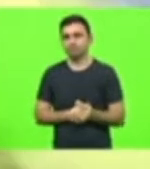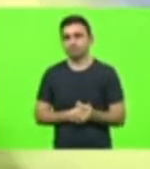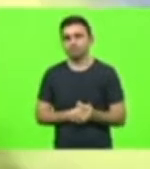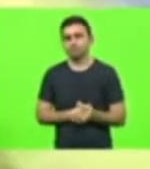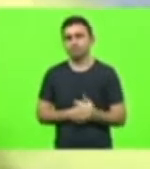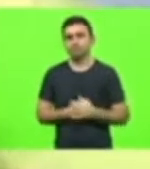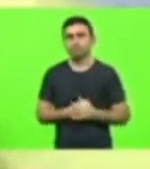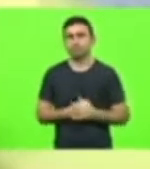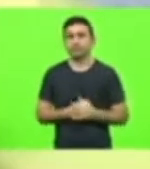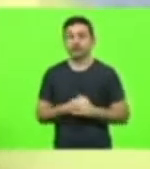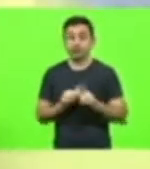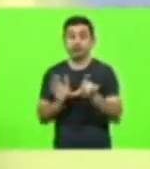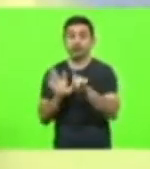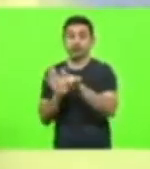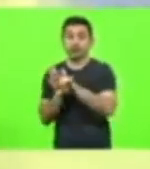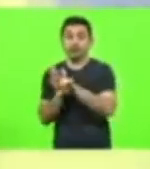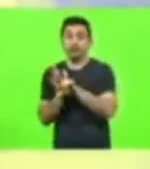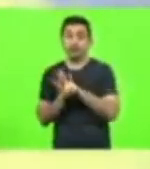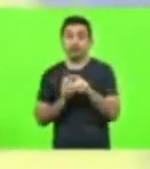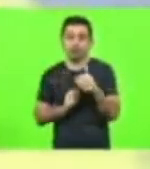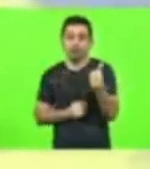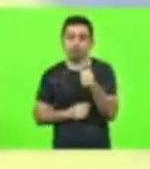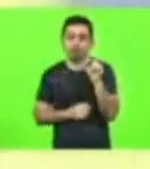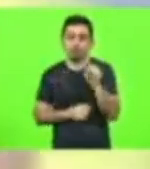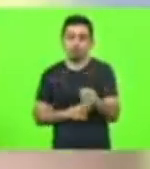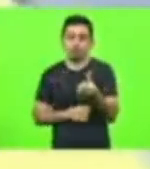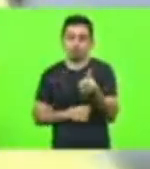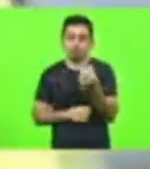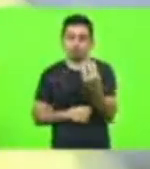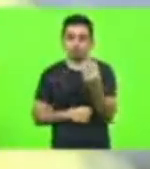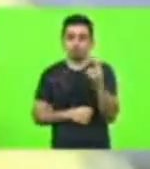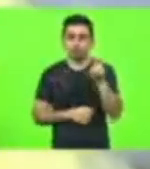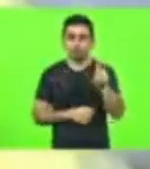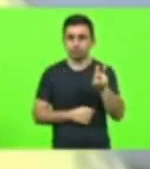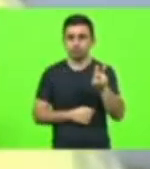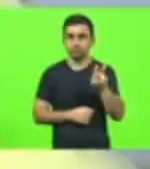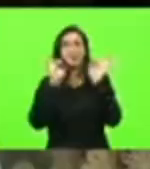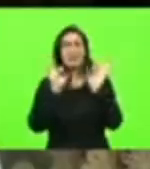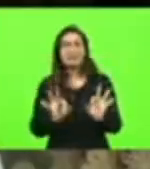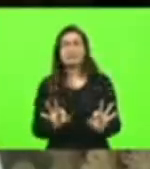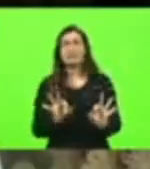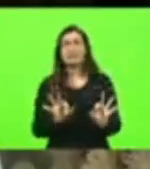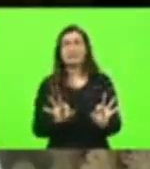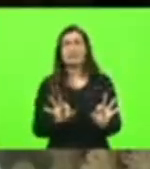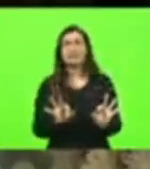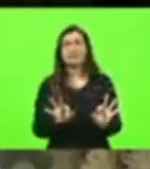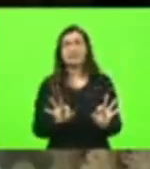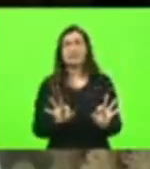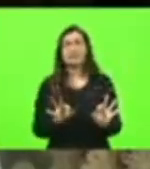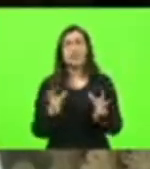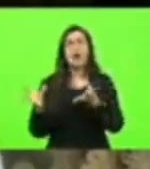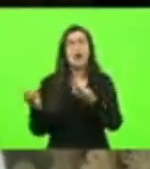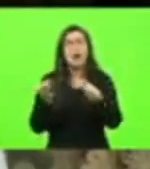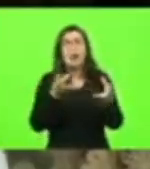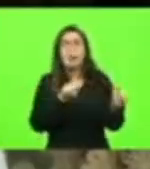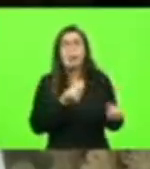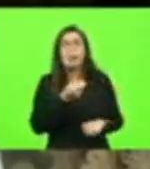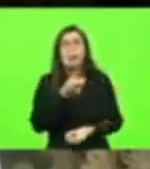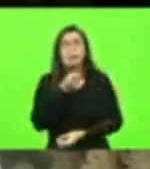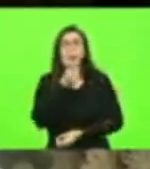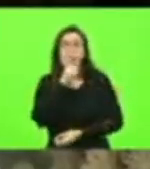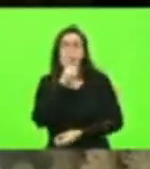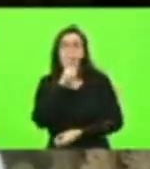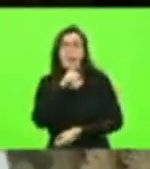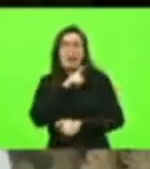11.645, tornou obrigatório também o estudo da história e da cultura indígena. Para o professor de história, Flávio